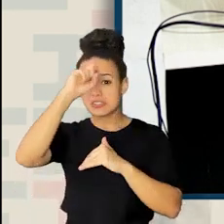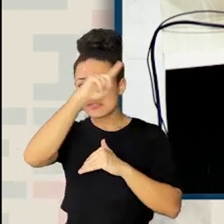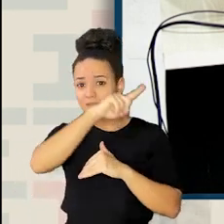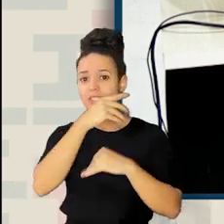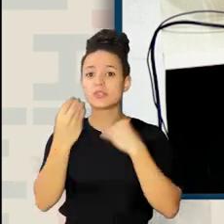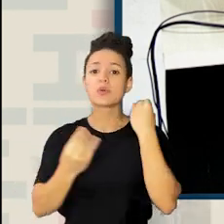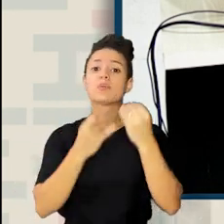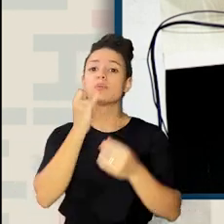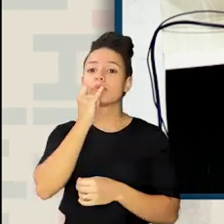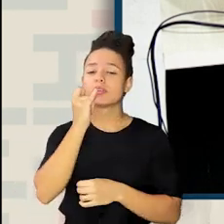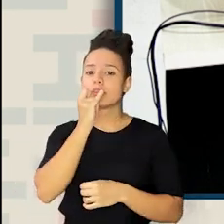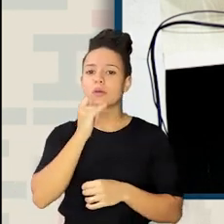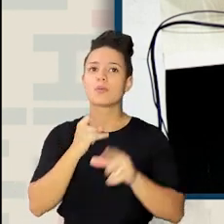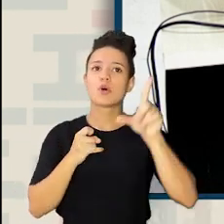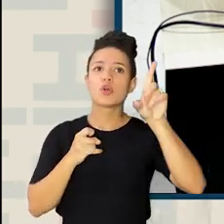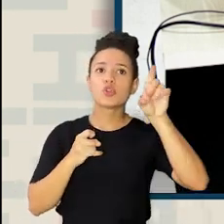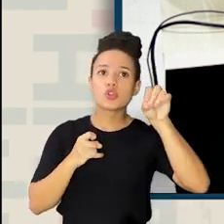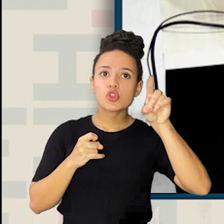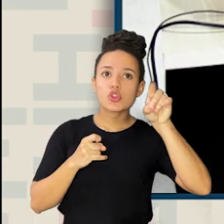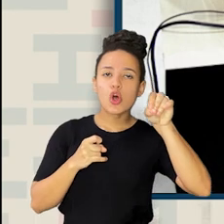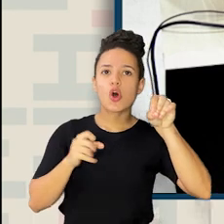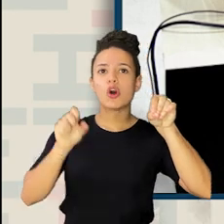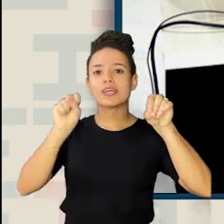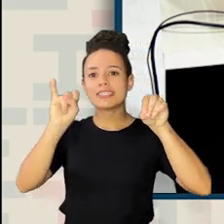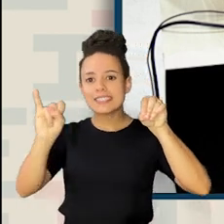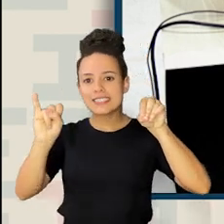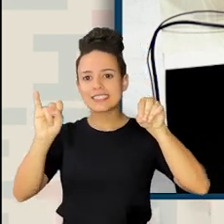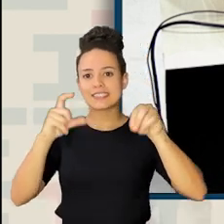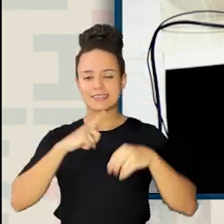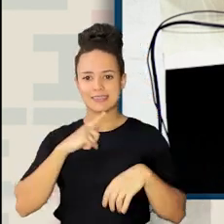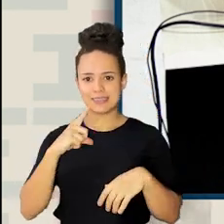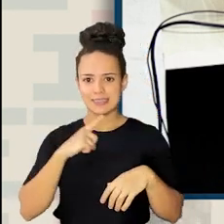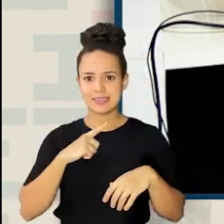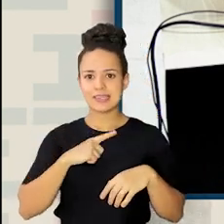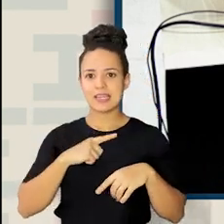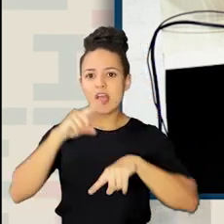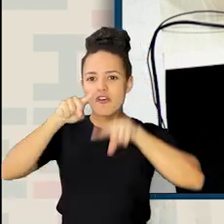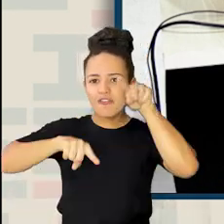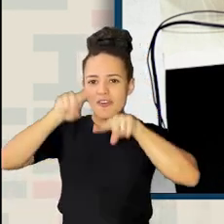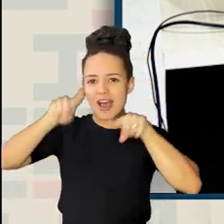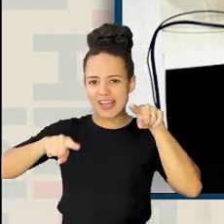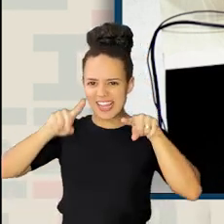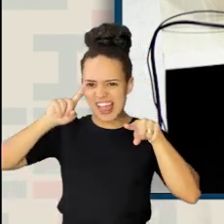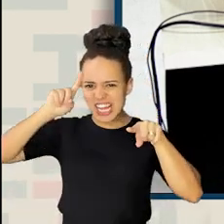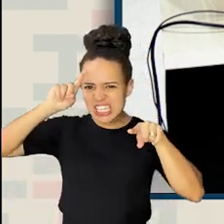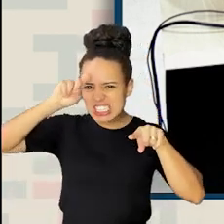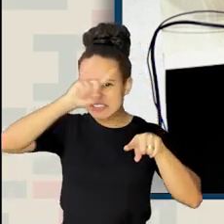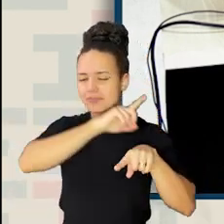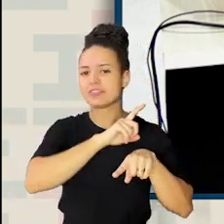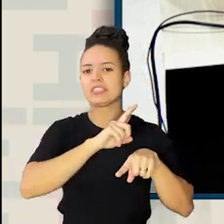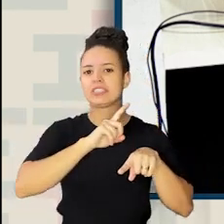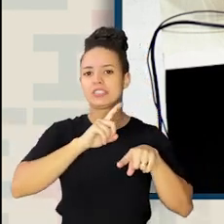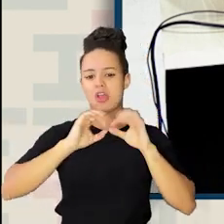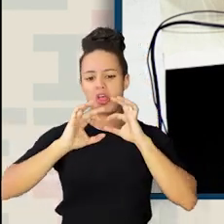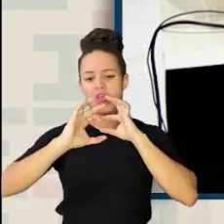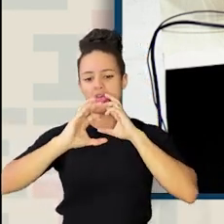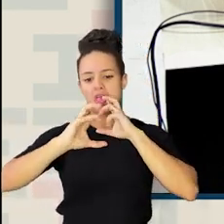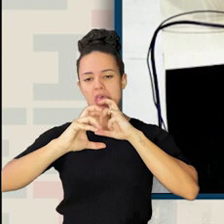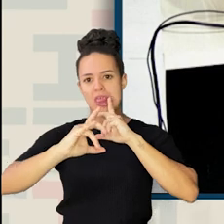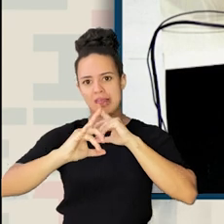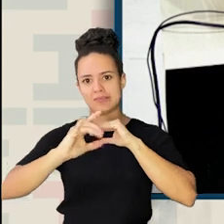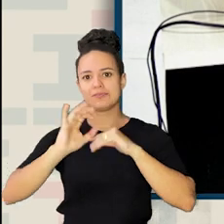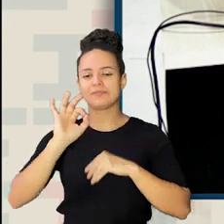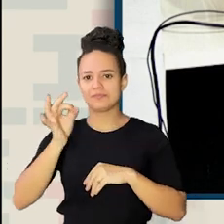por exemplo, entre a nota Dó e a nota Si, que tem essa variação um pouco mais difícil, o dedilhado, né?